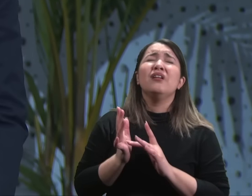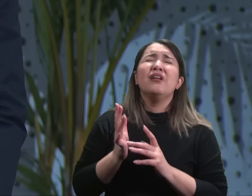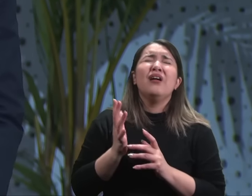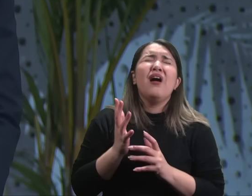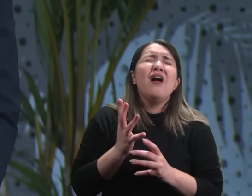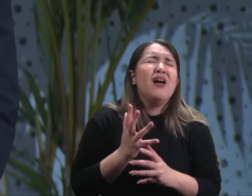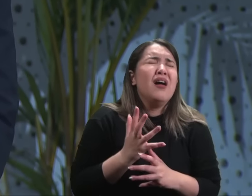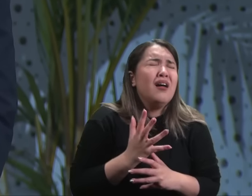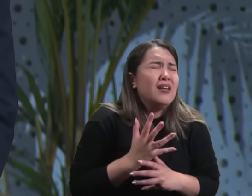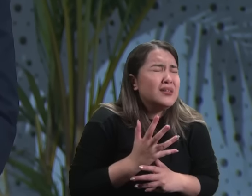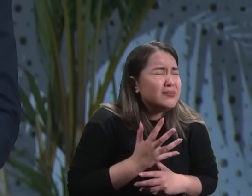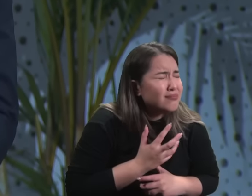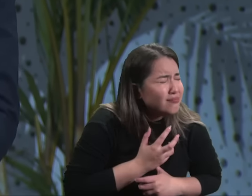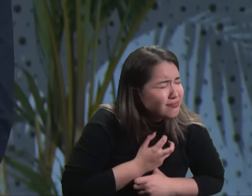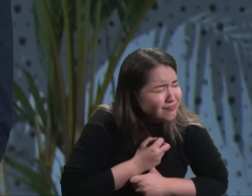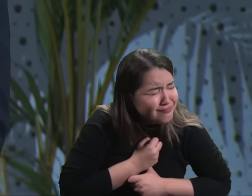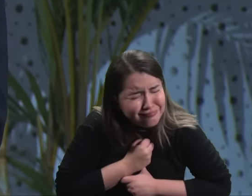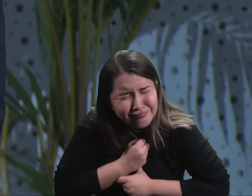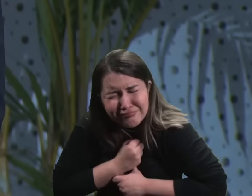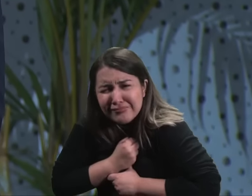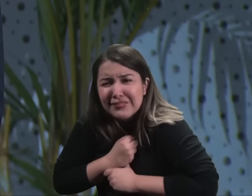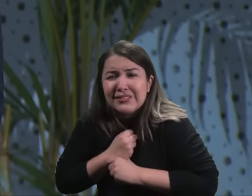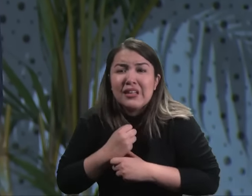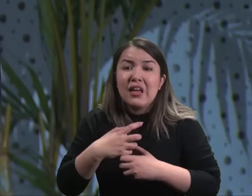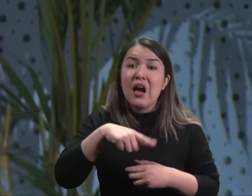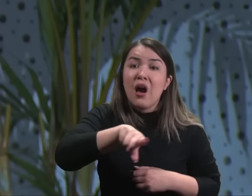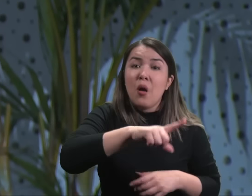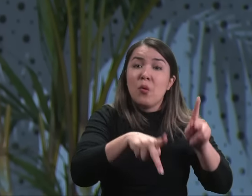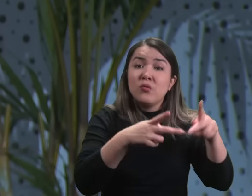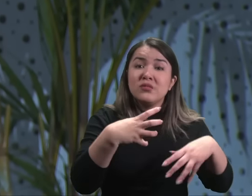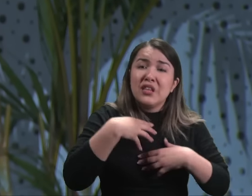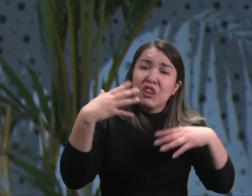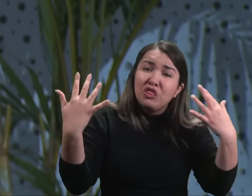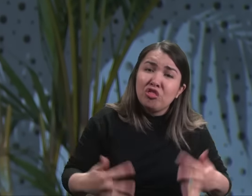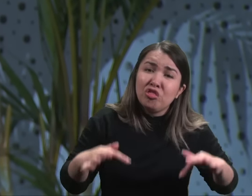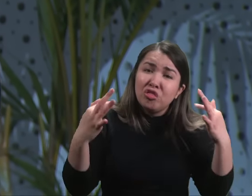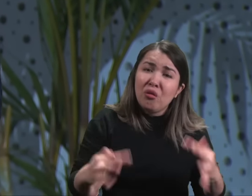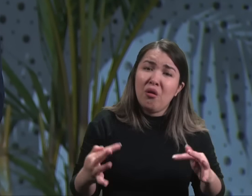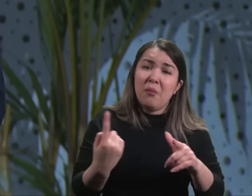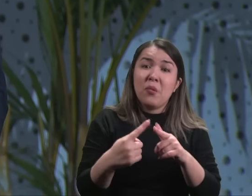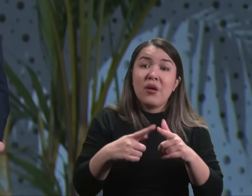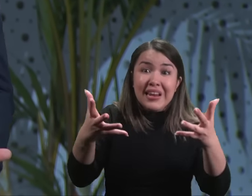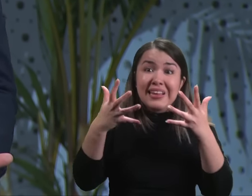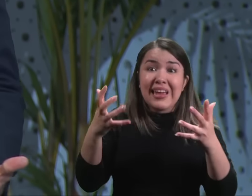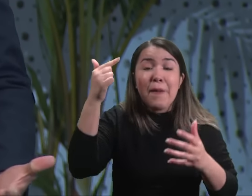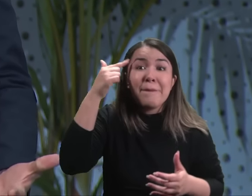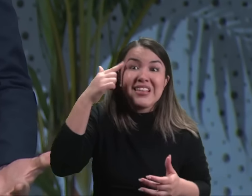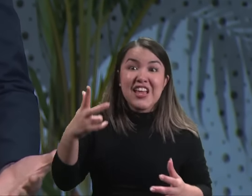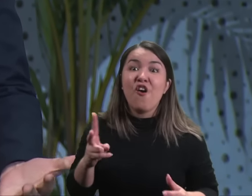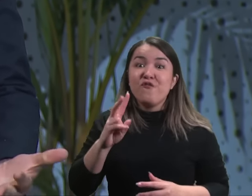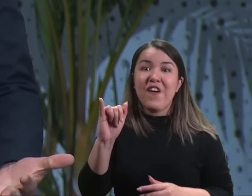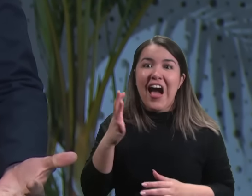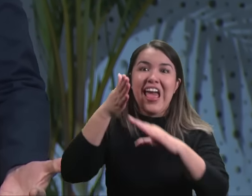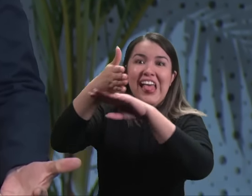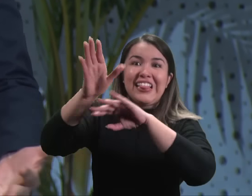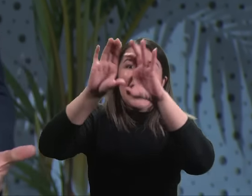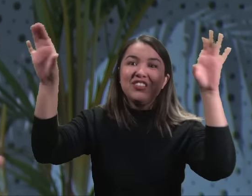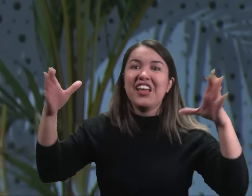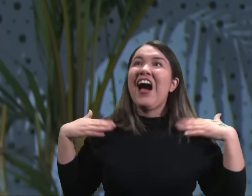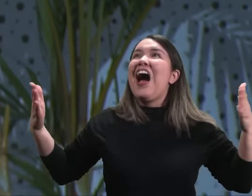dor que dor eles esperavam ir naquele dia pro céu deixar os seus